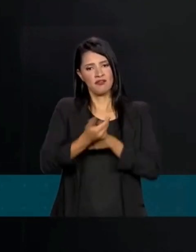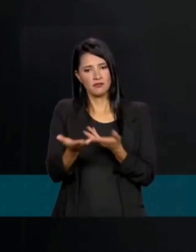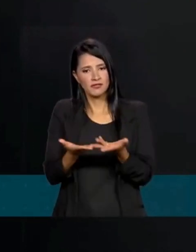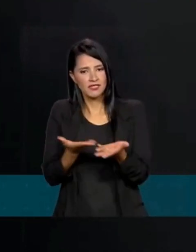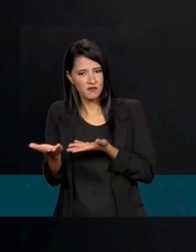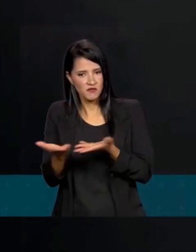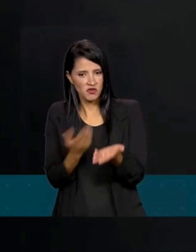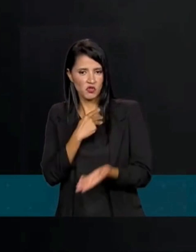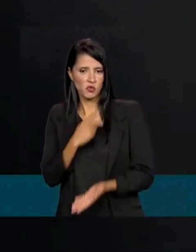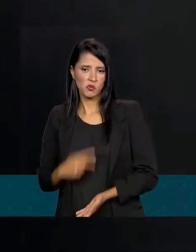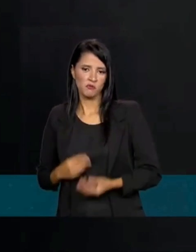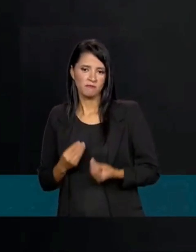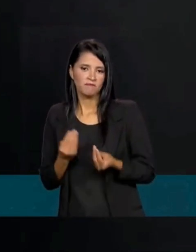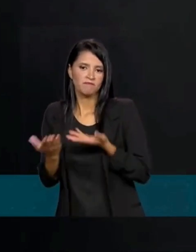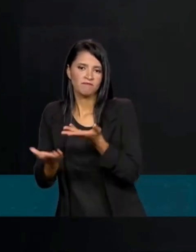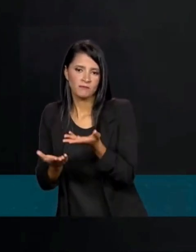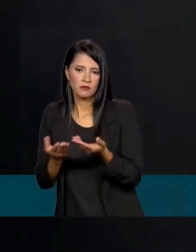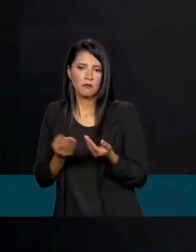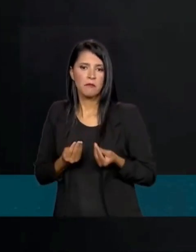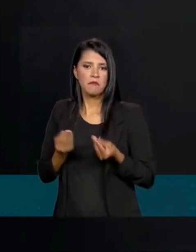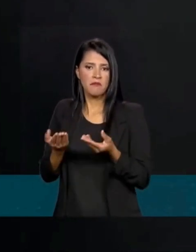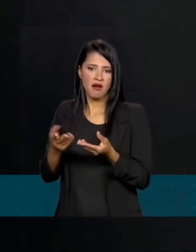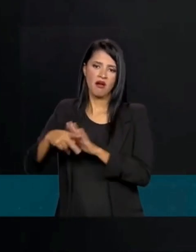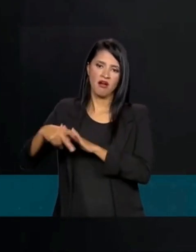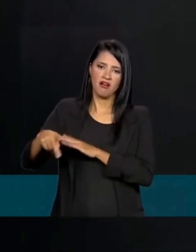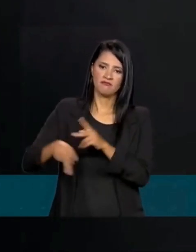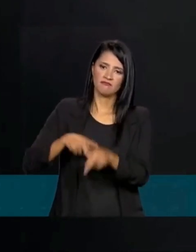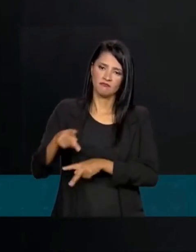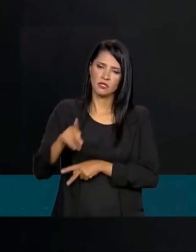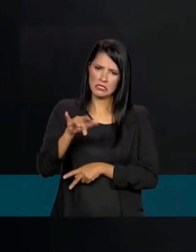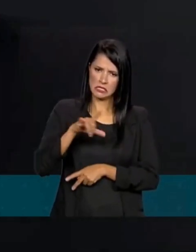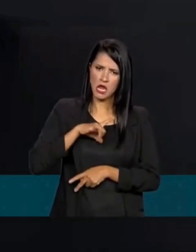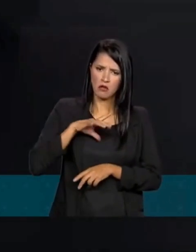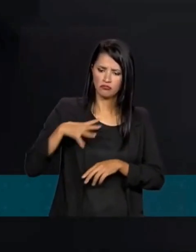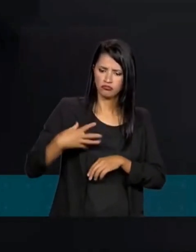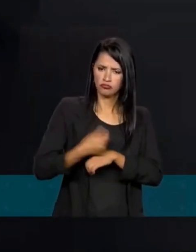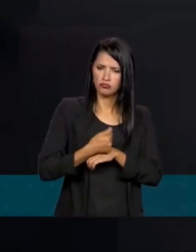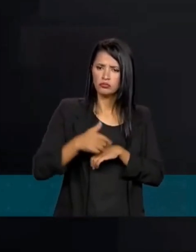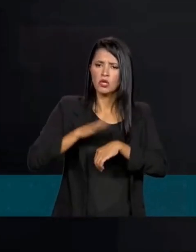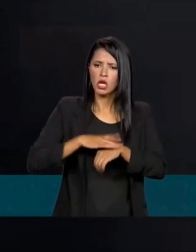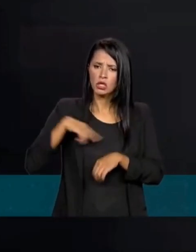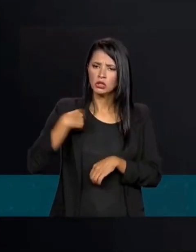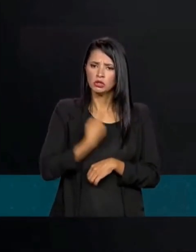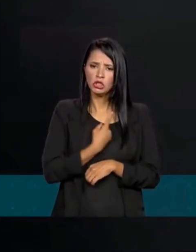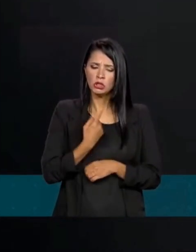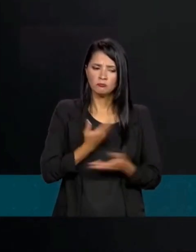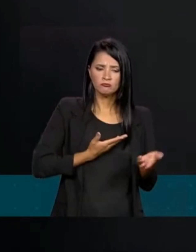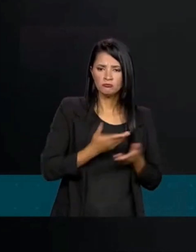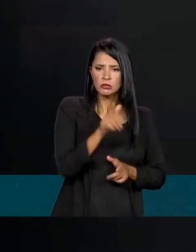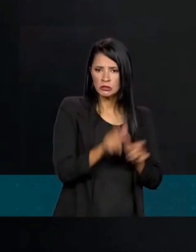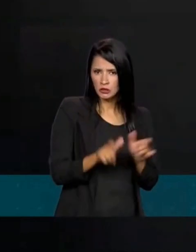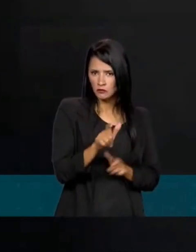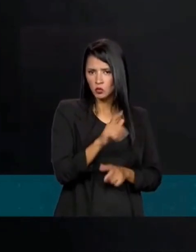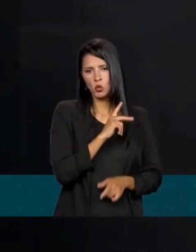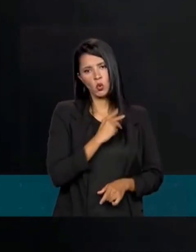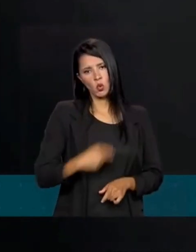prestado à população. E nós só temos qualidade do serviço público quando valorizamos os nossos servidores públicos, sejam eles